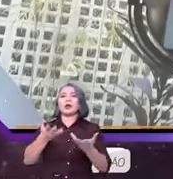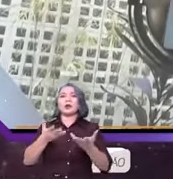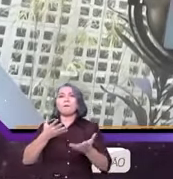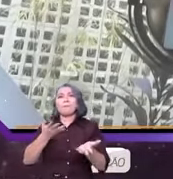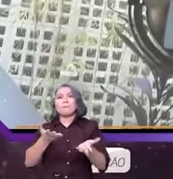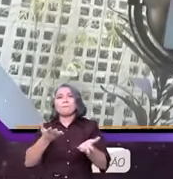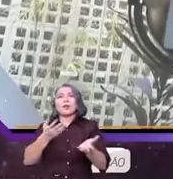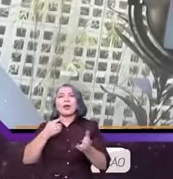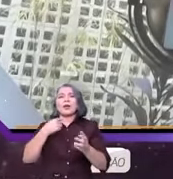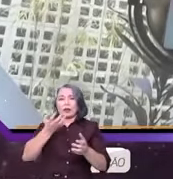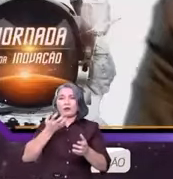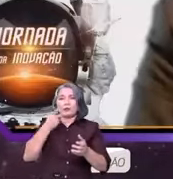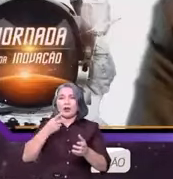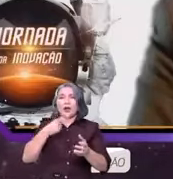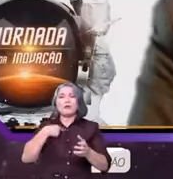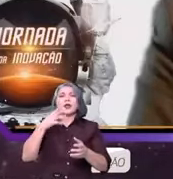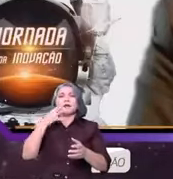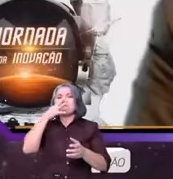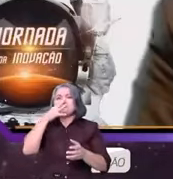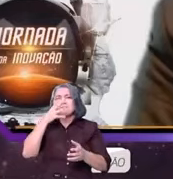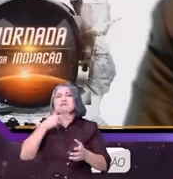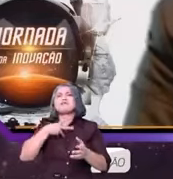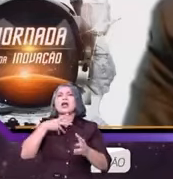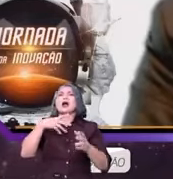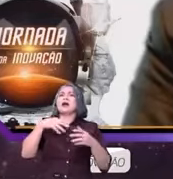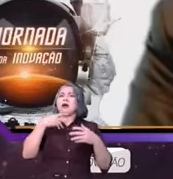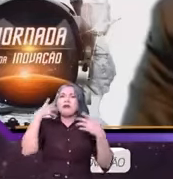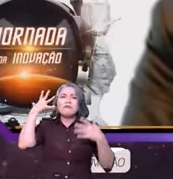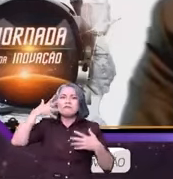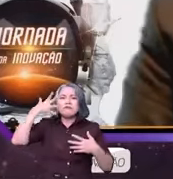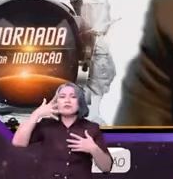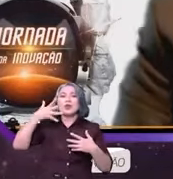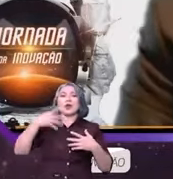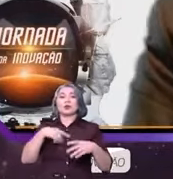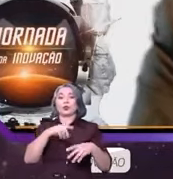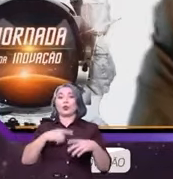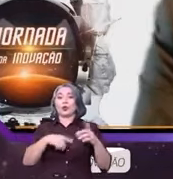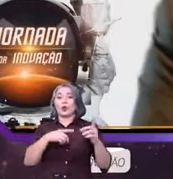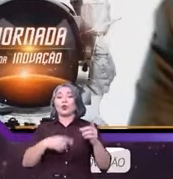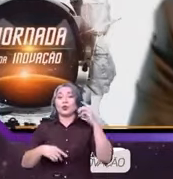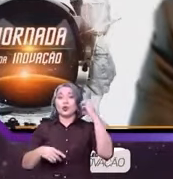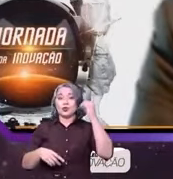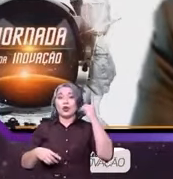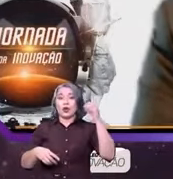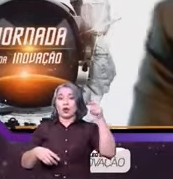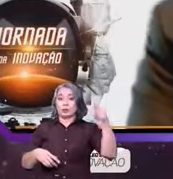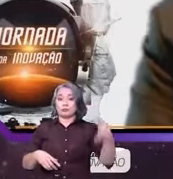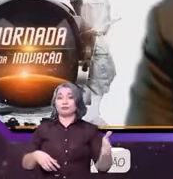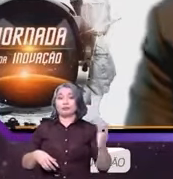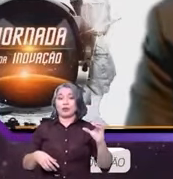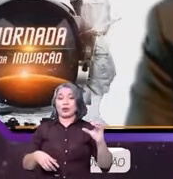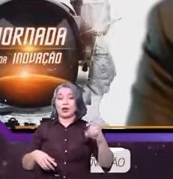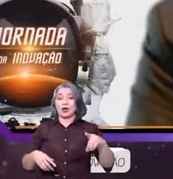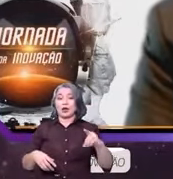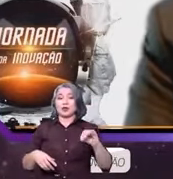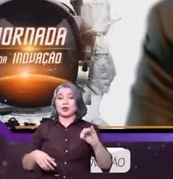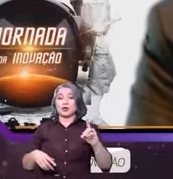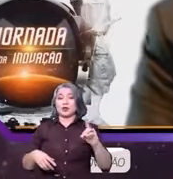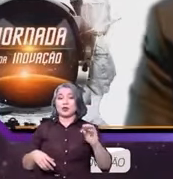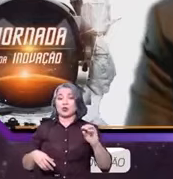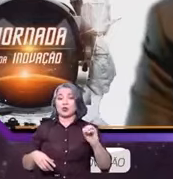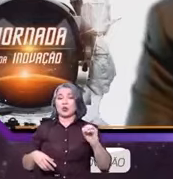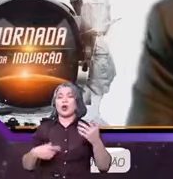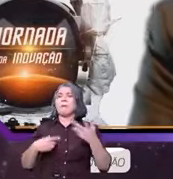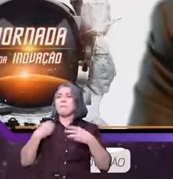muito impressionado com as considerações do doutor Cândido. Acho que as evidências que ele apresenta são bastante robustas a